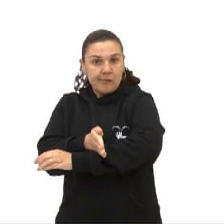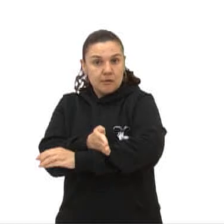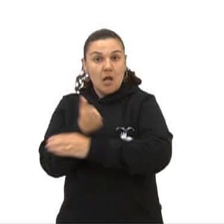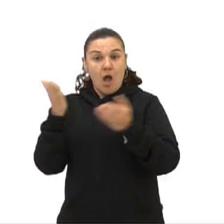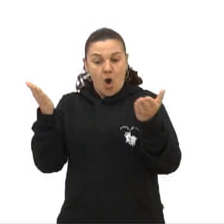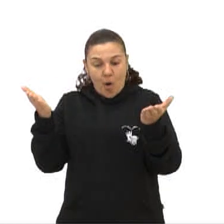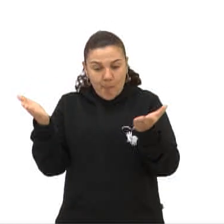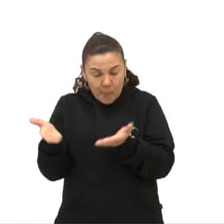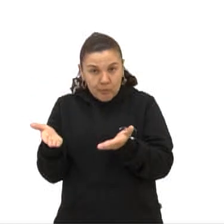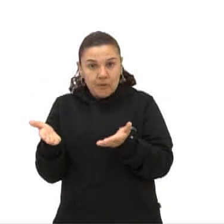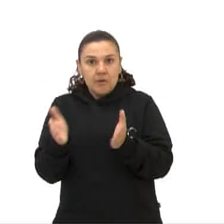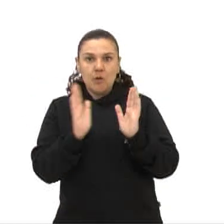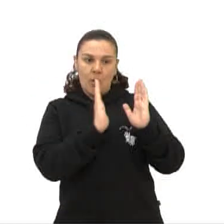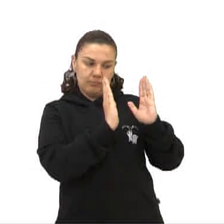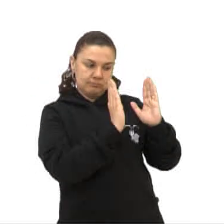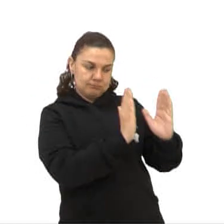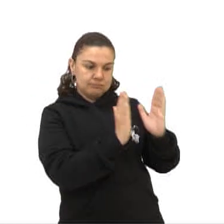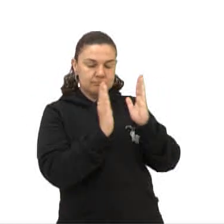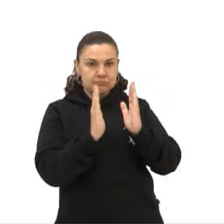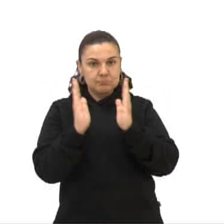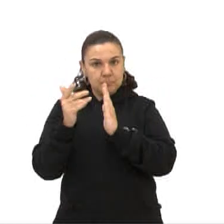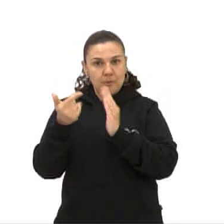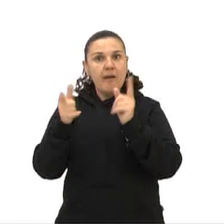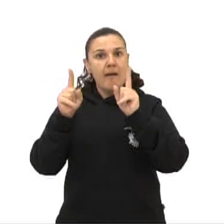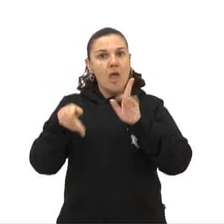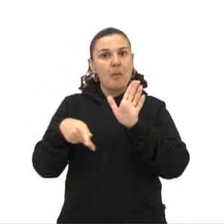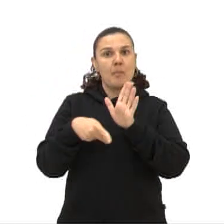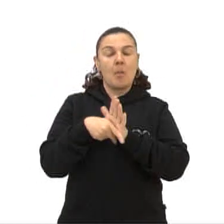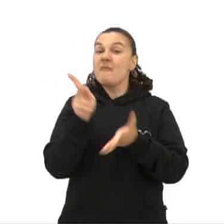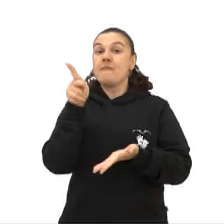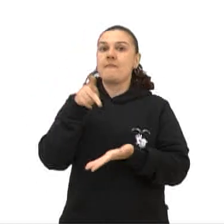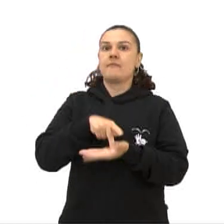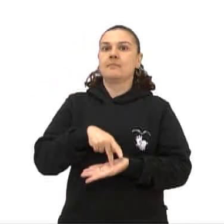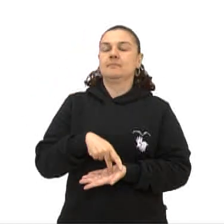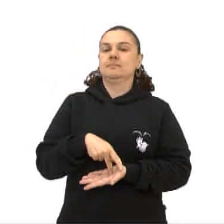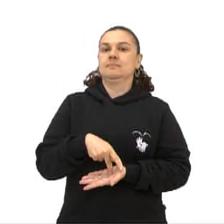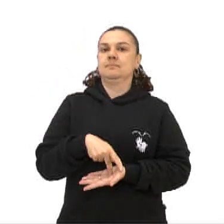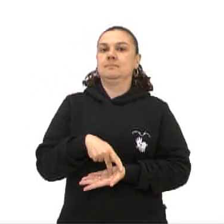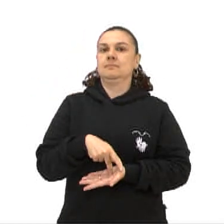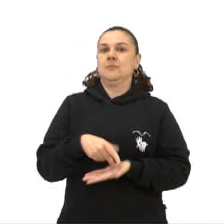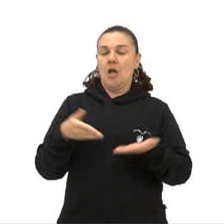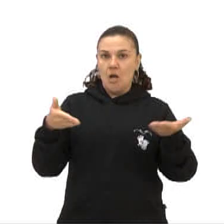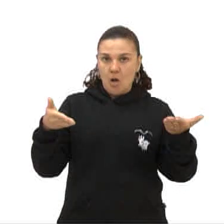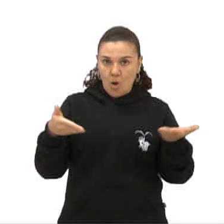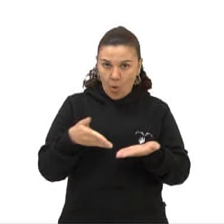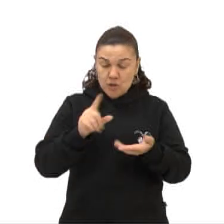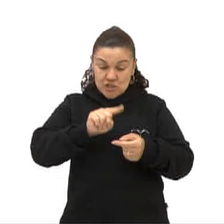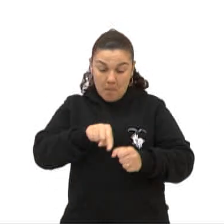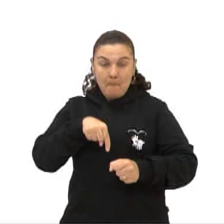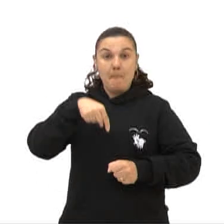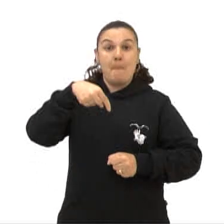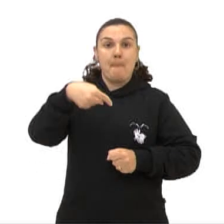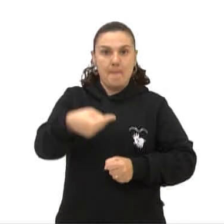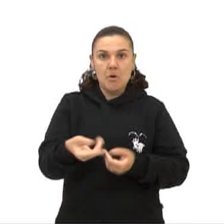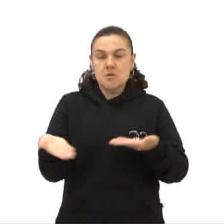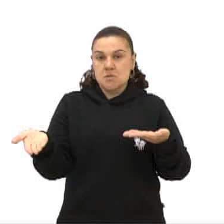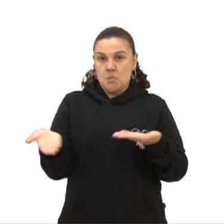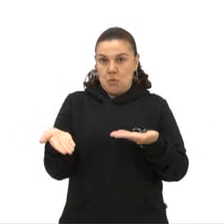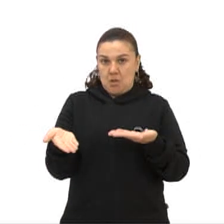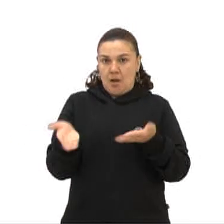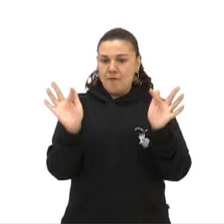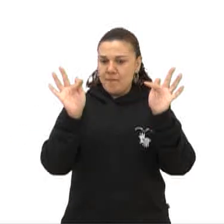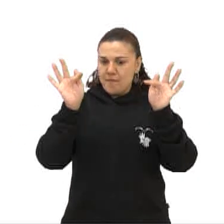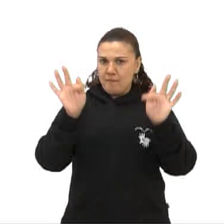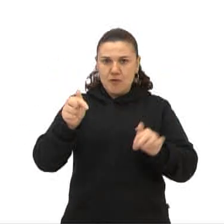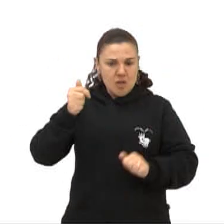moderno. Em cada época preponderava um paradigma, uma verdade. Nós vivemos hoje uma pós-modernidade, o fim dos grandes